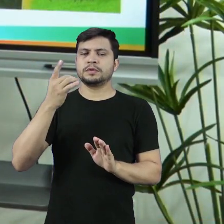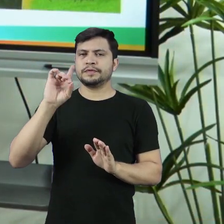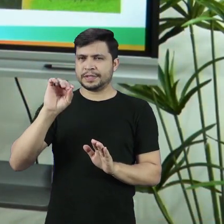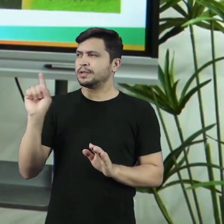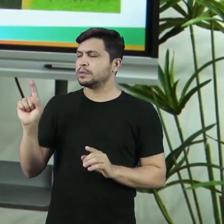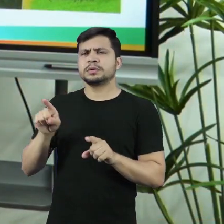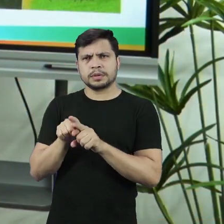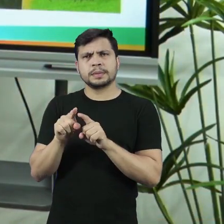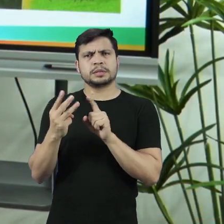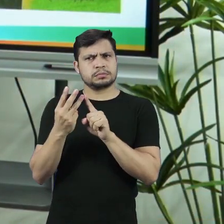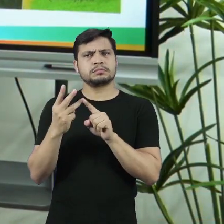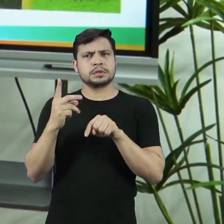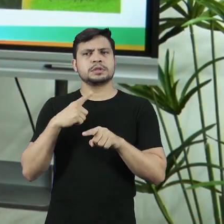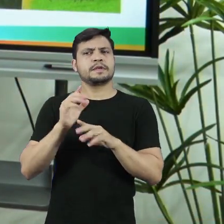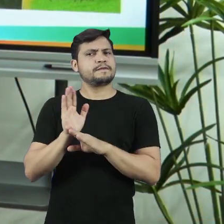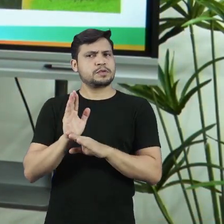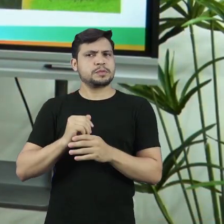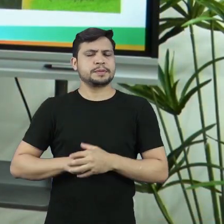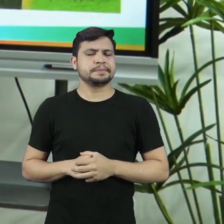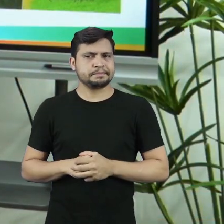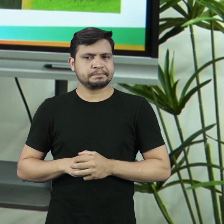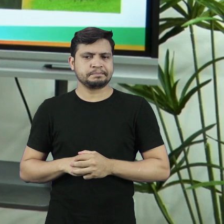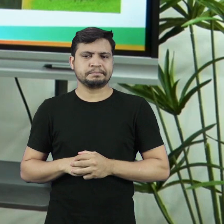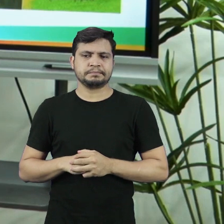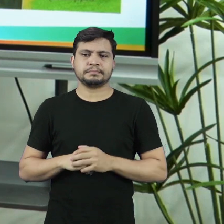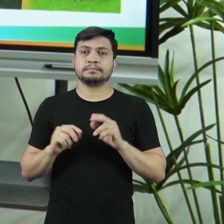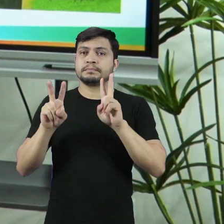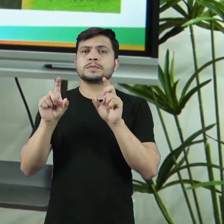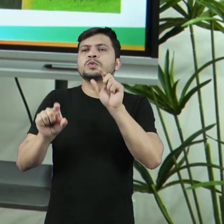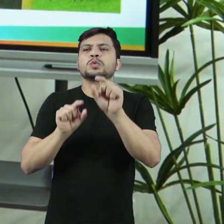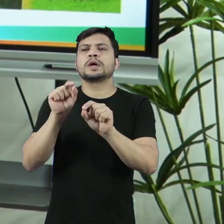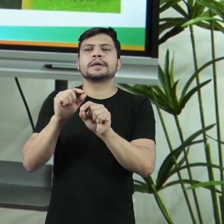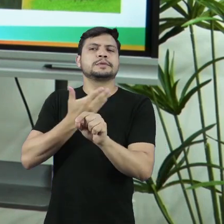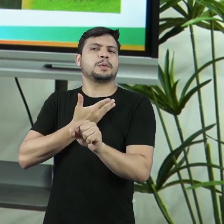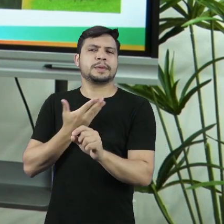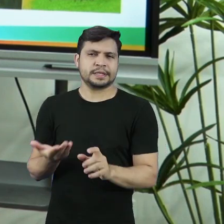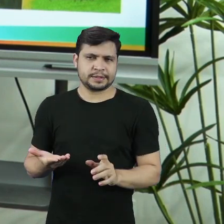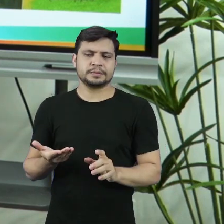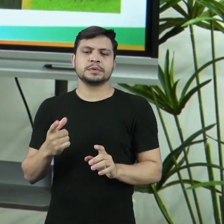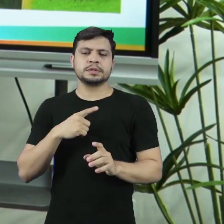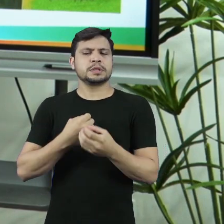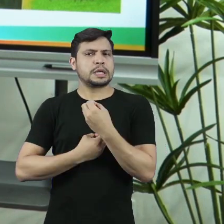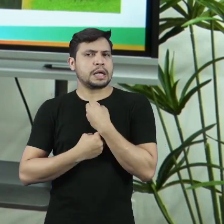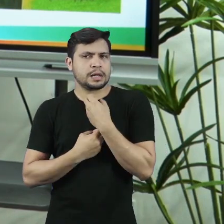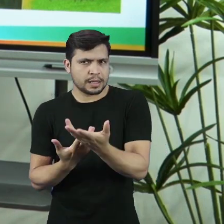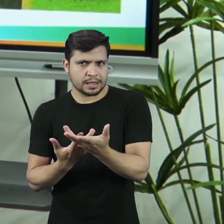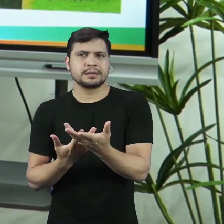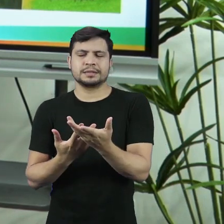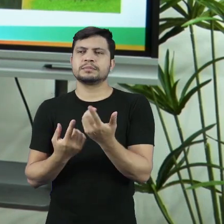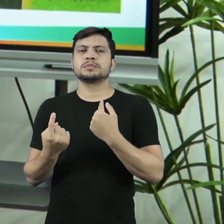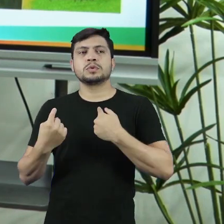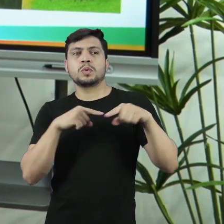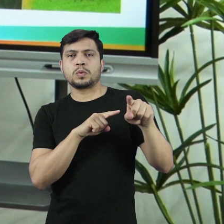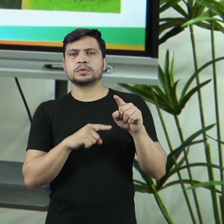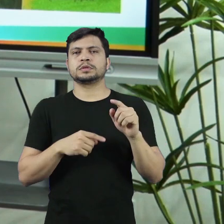disponível também nas plataformas da internet, que é O Que É Isso, Companheiro? Um relato justamente da participação do Fernando Gabeira contra a ditadura